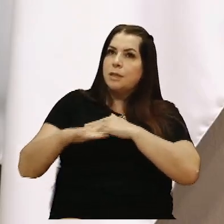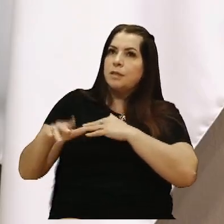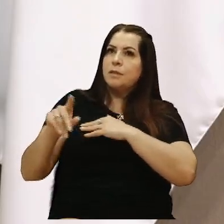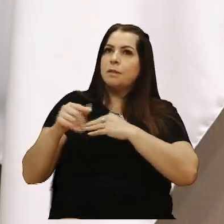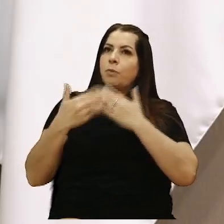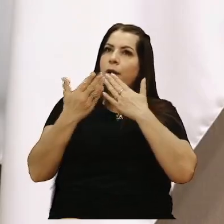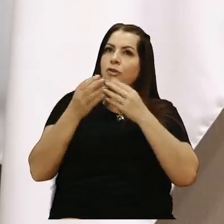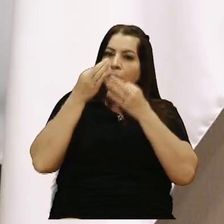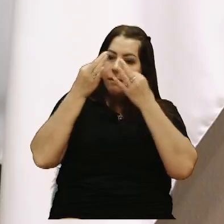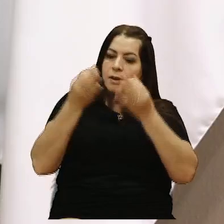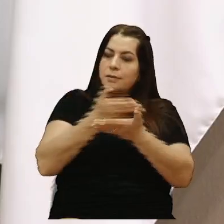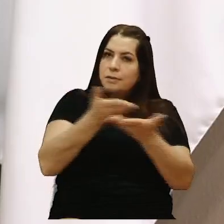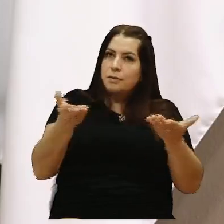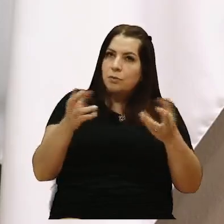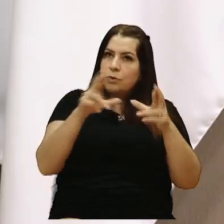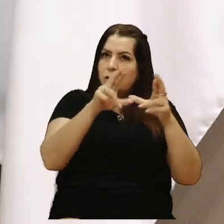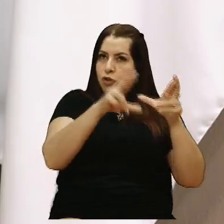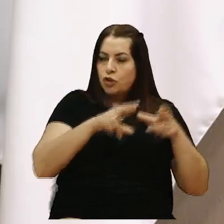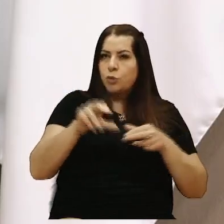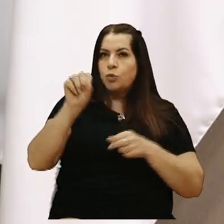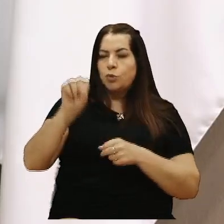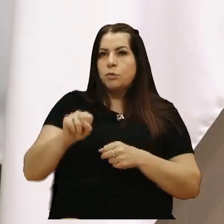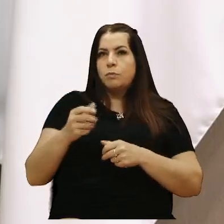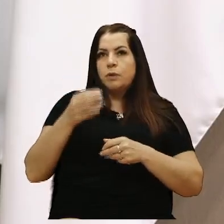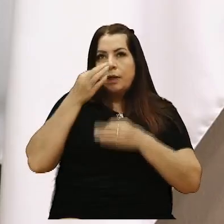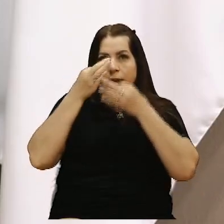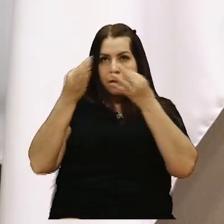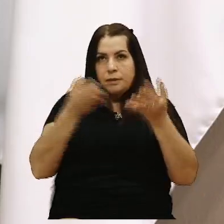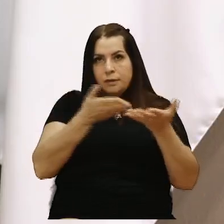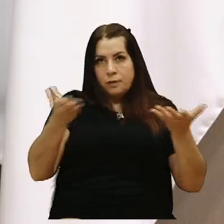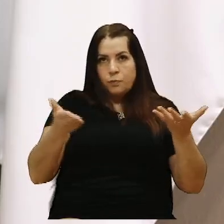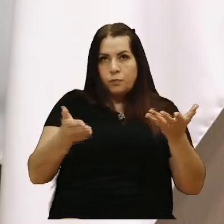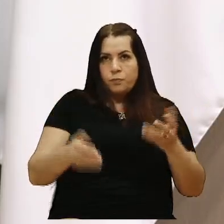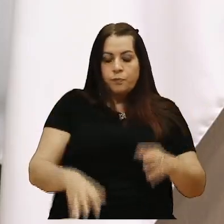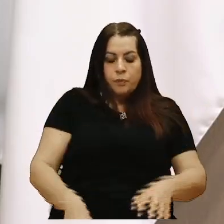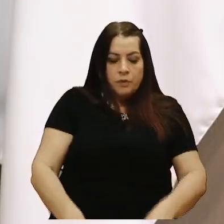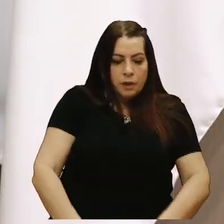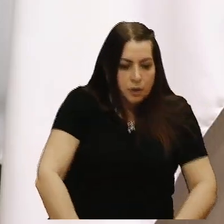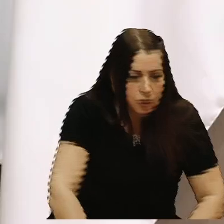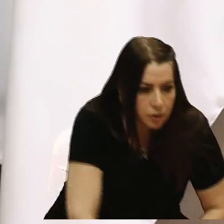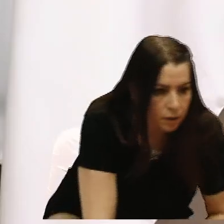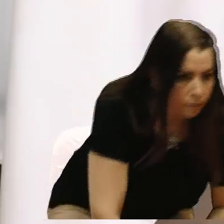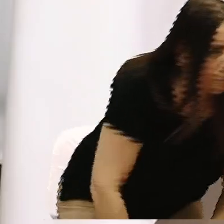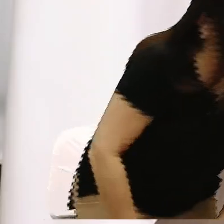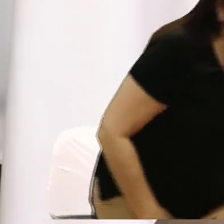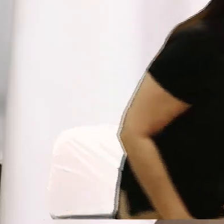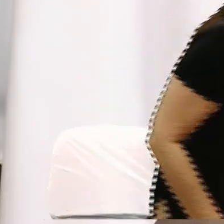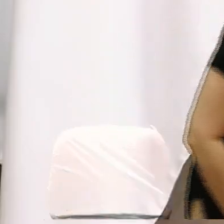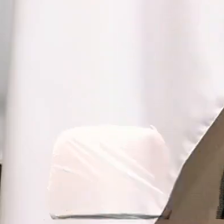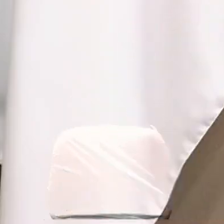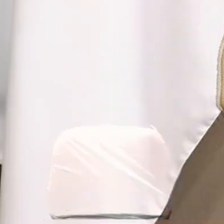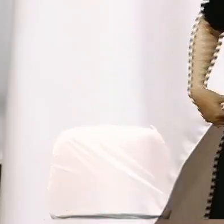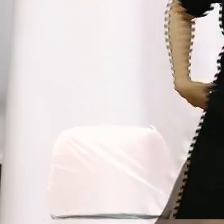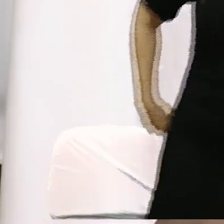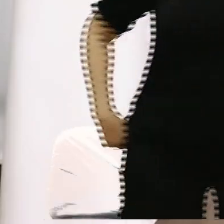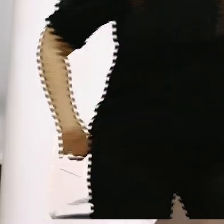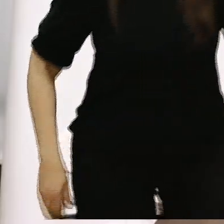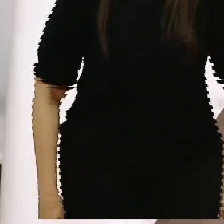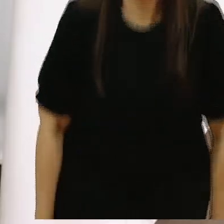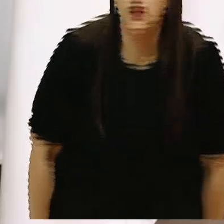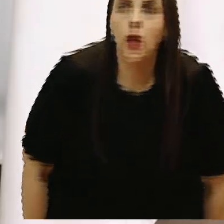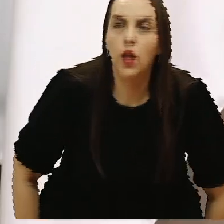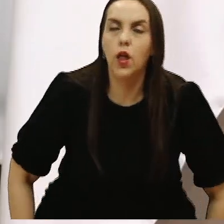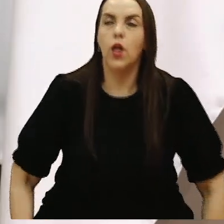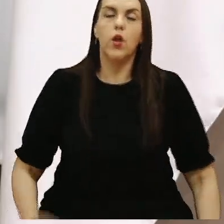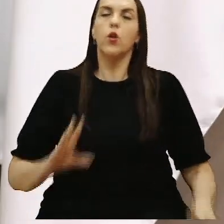de atenção e que a região sul precisa de atenção. Mas não há como nós fazer nada disso, propormos o BS no Monte